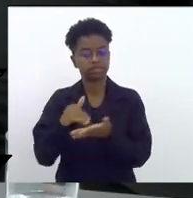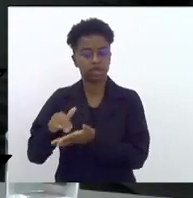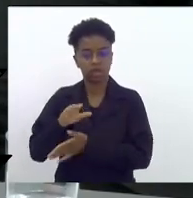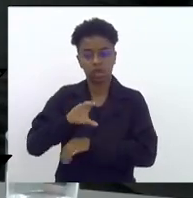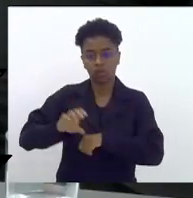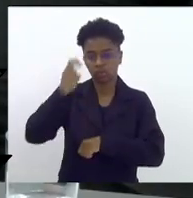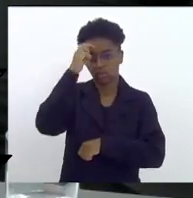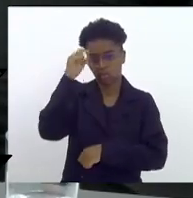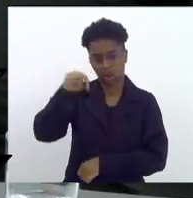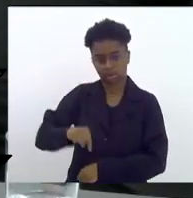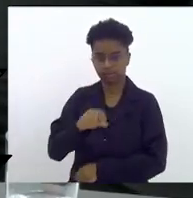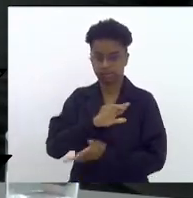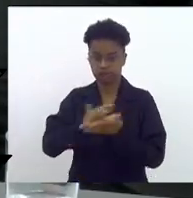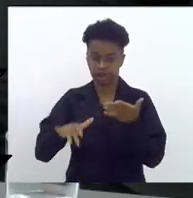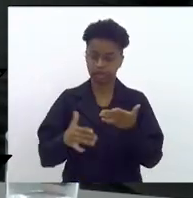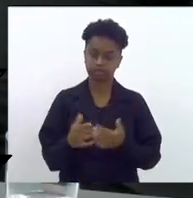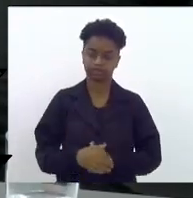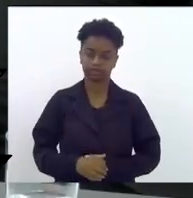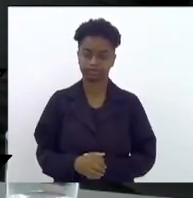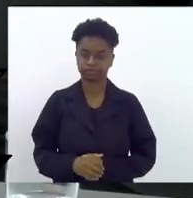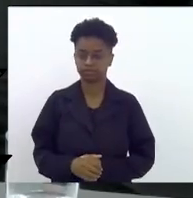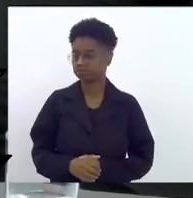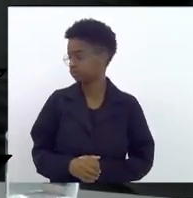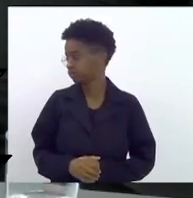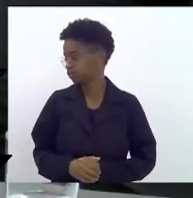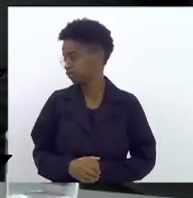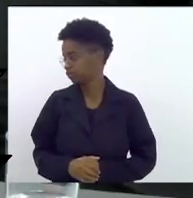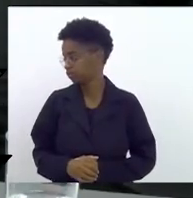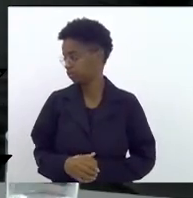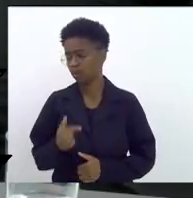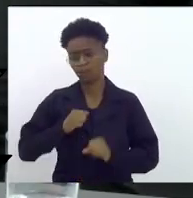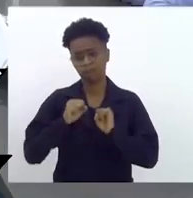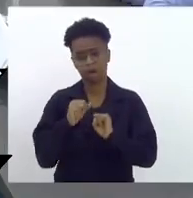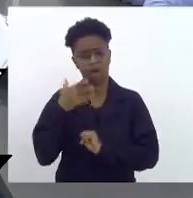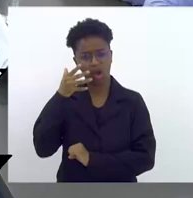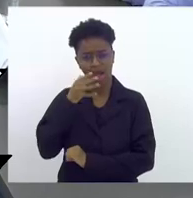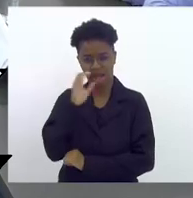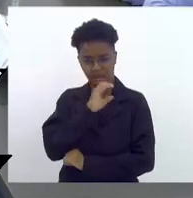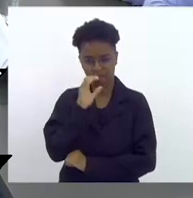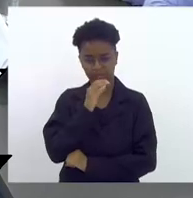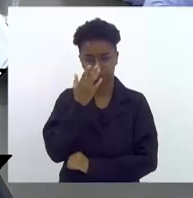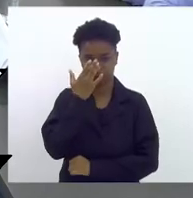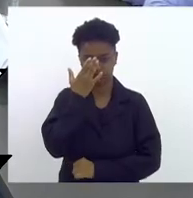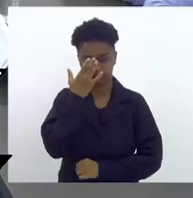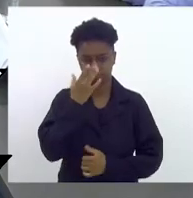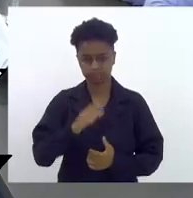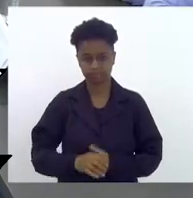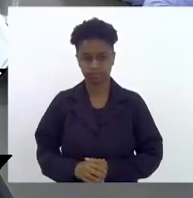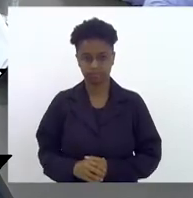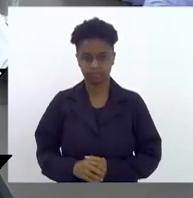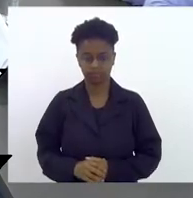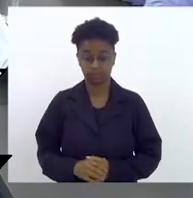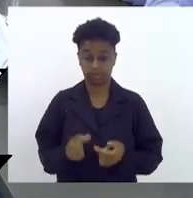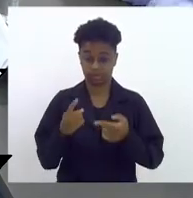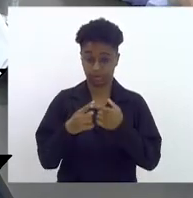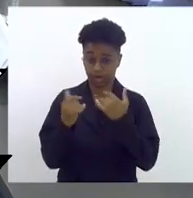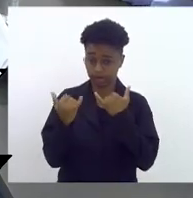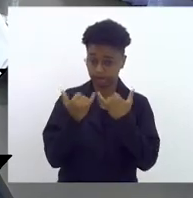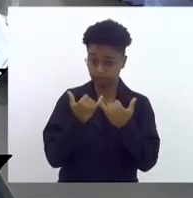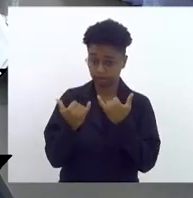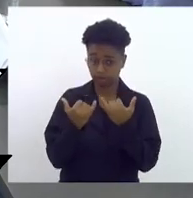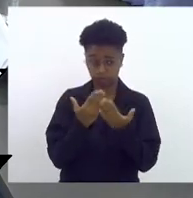cultura do Estado enfim para a gente acumular deputada rapidamente o esta informação